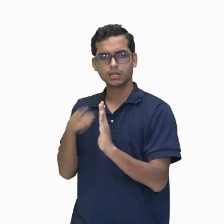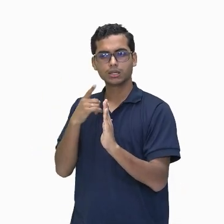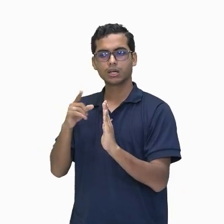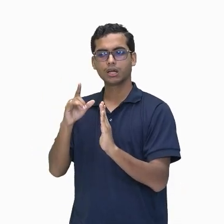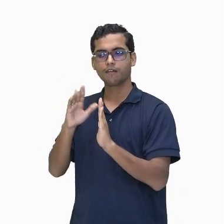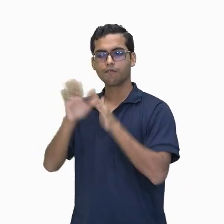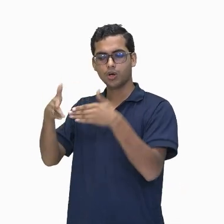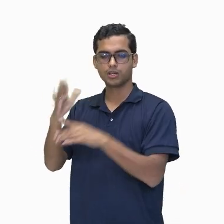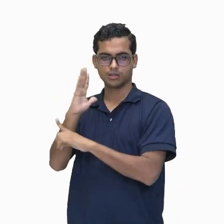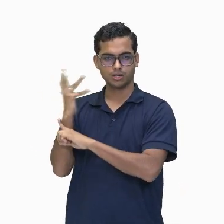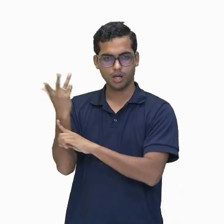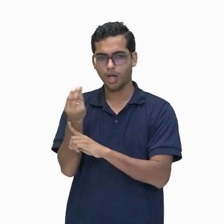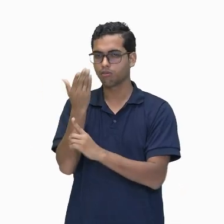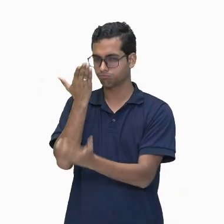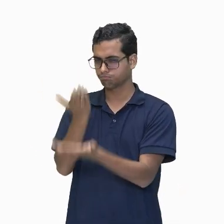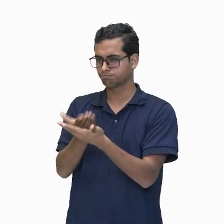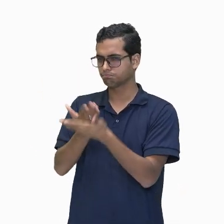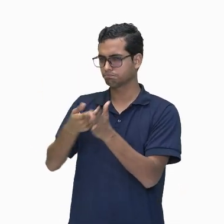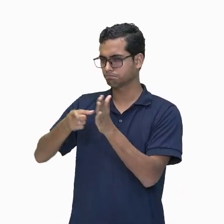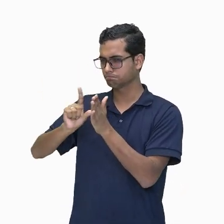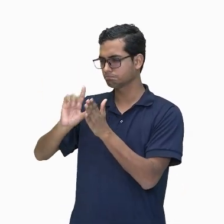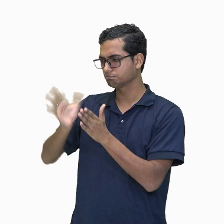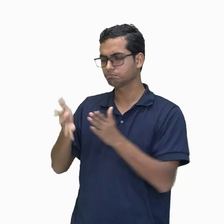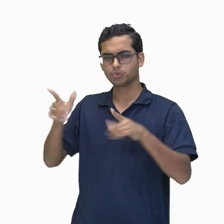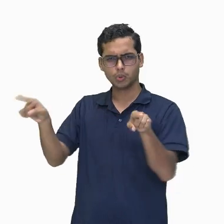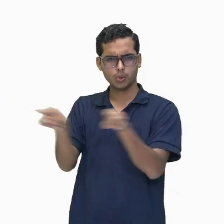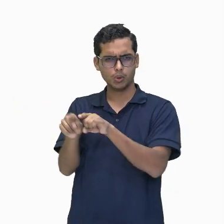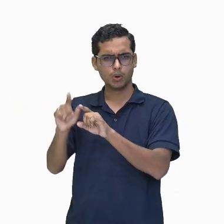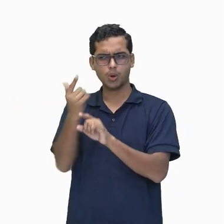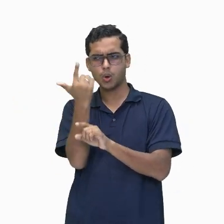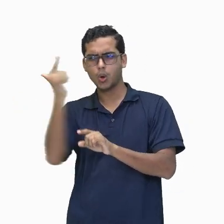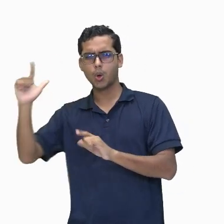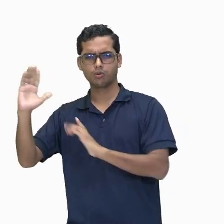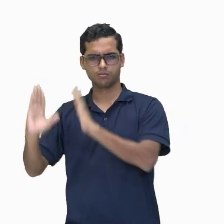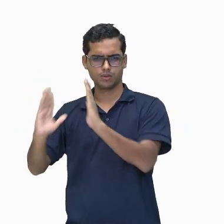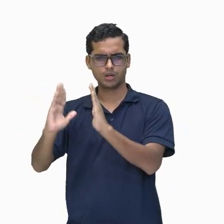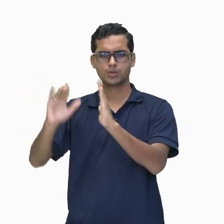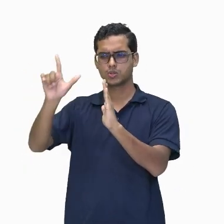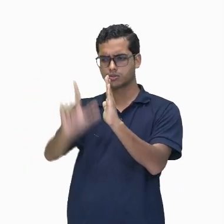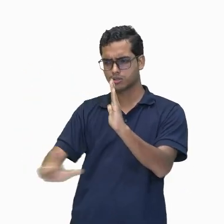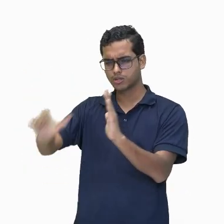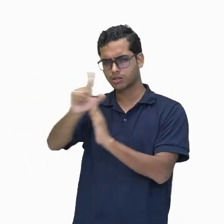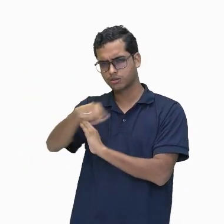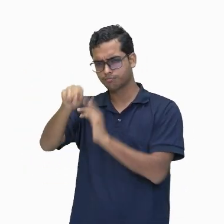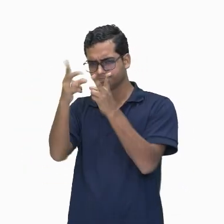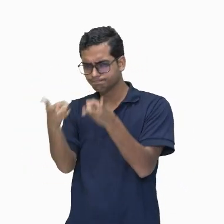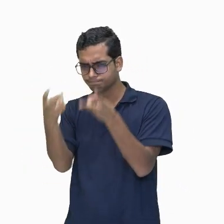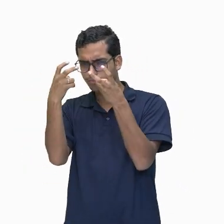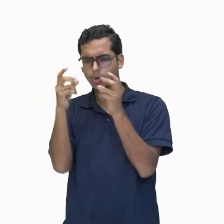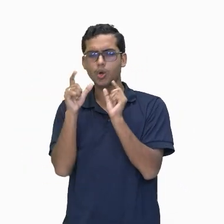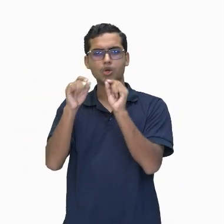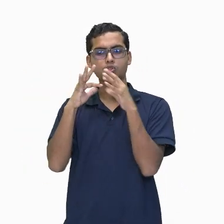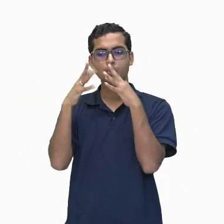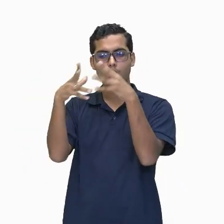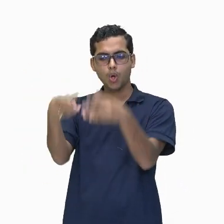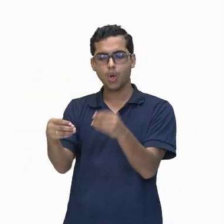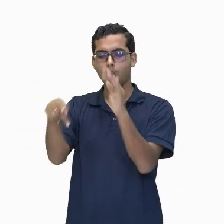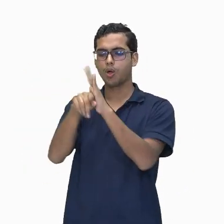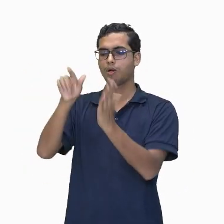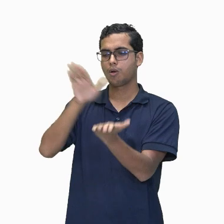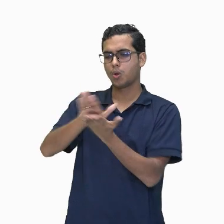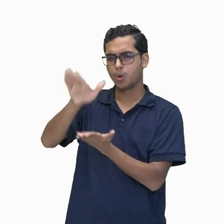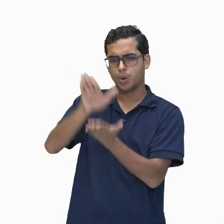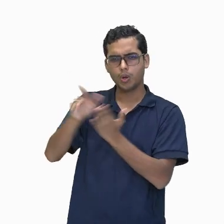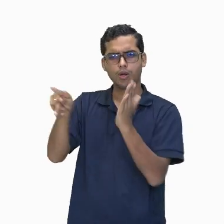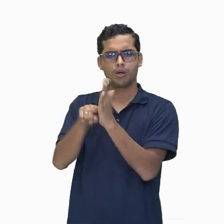estudamos isso. E em todos os períodos literários que vocês vão estudar, vocês vão perceber que toda obra literária, toda